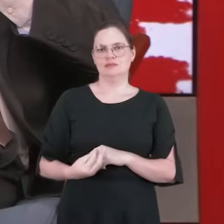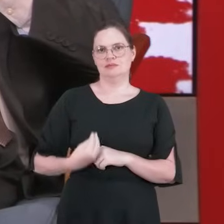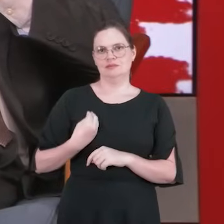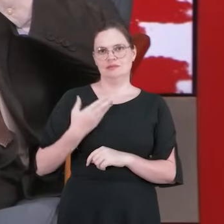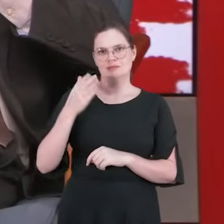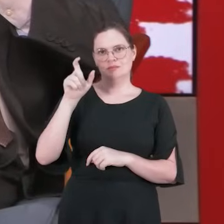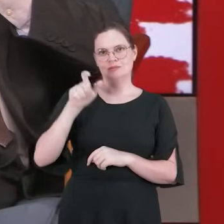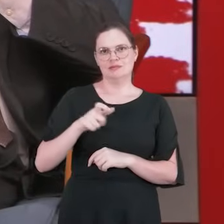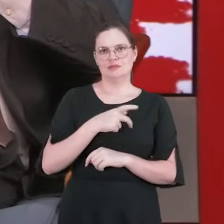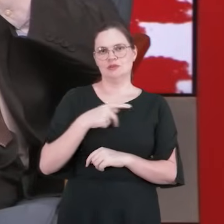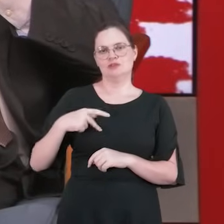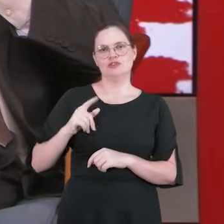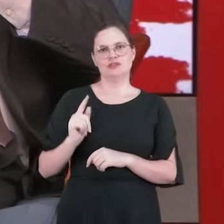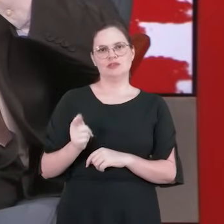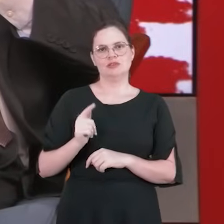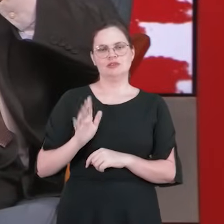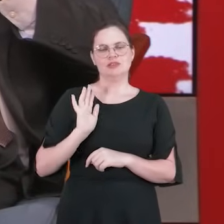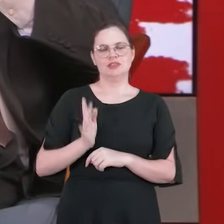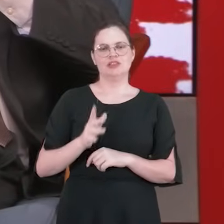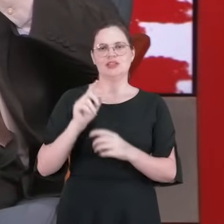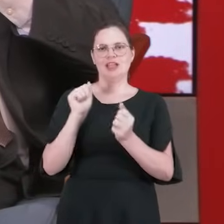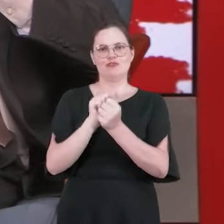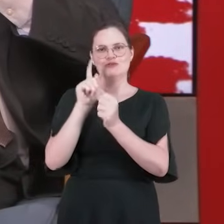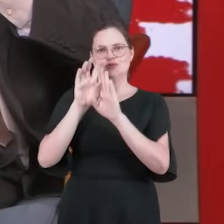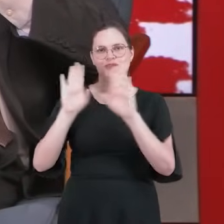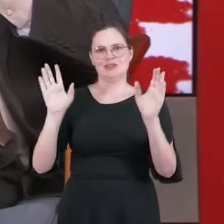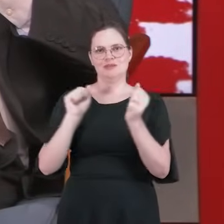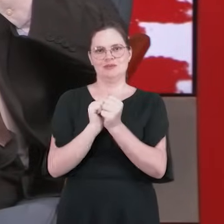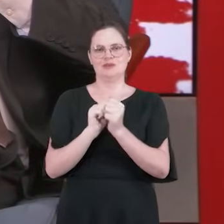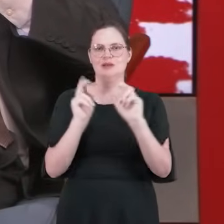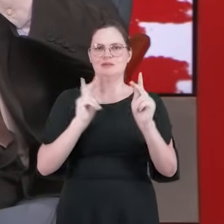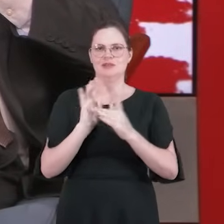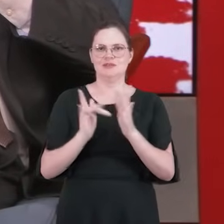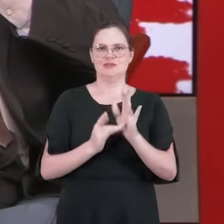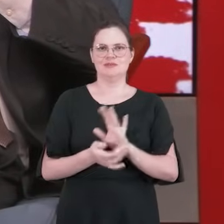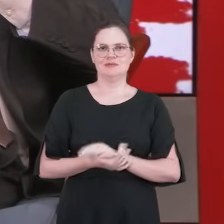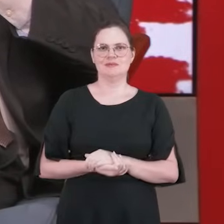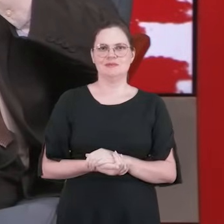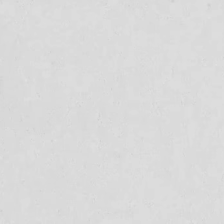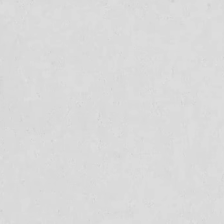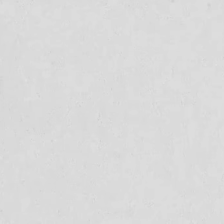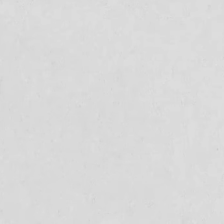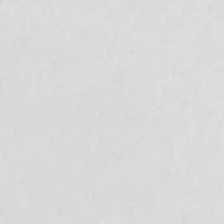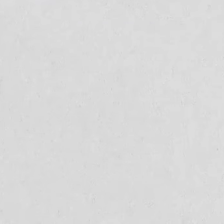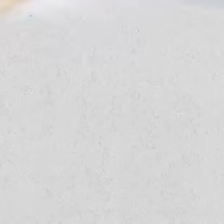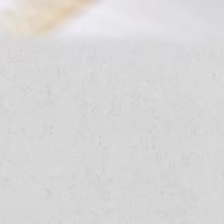nosso companheiro que o Senhor já tem com ele. A paz do Senhor a todos.